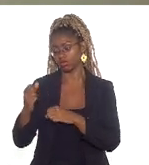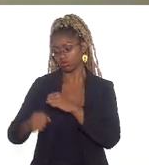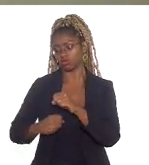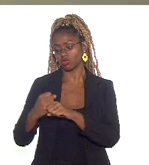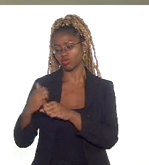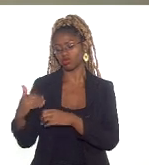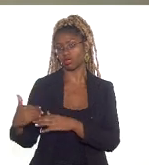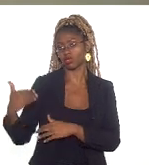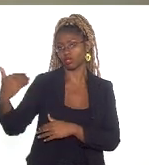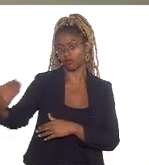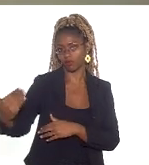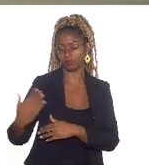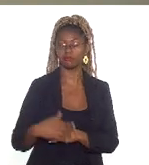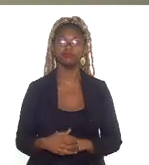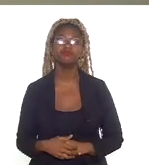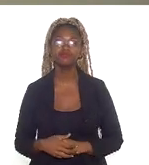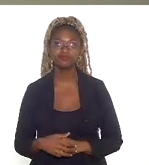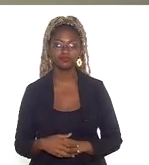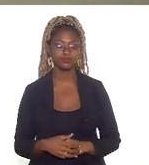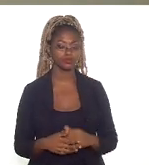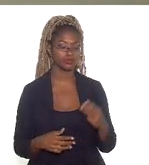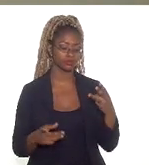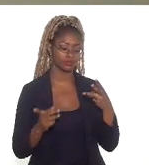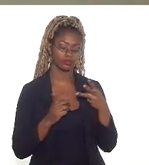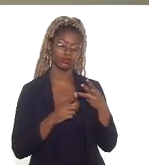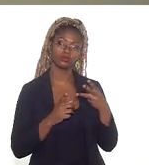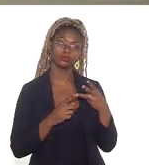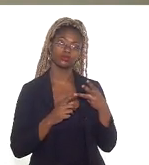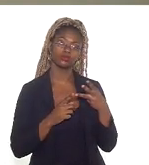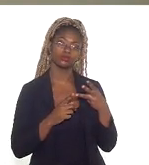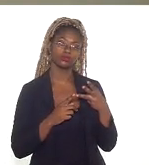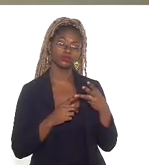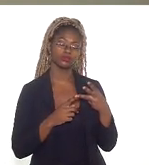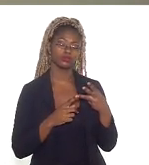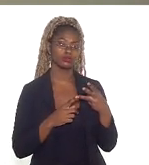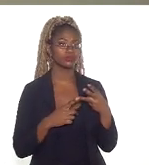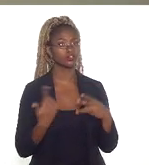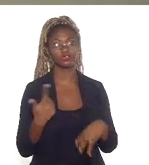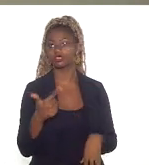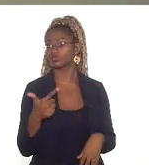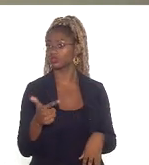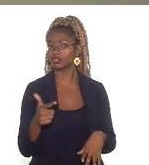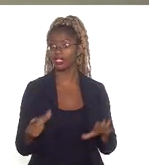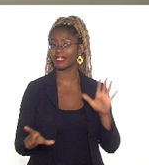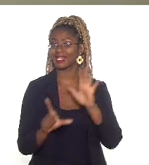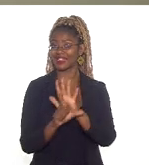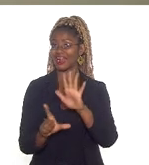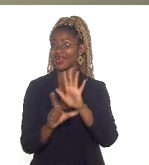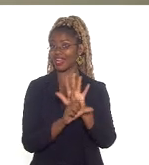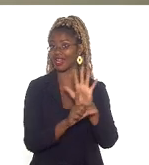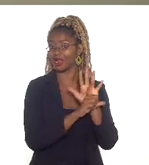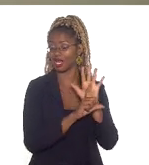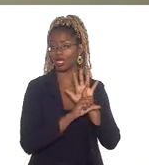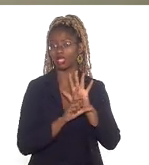seguinte. E terceiro, doutor Pedro, que não há na legislação